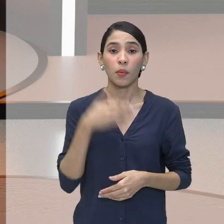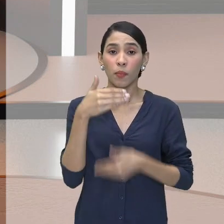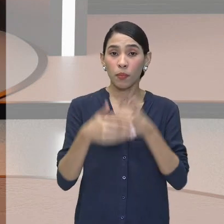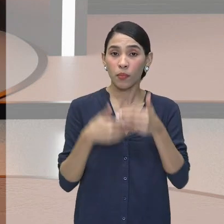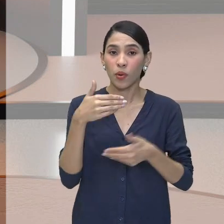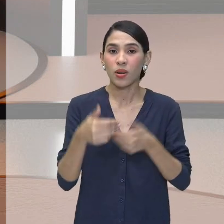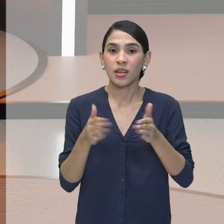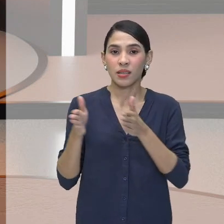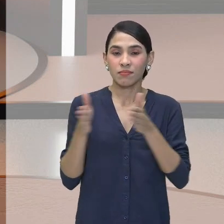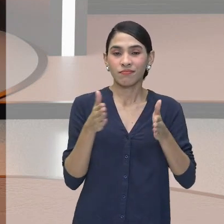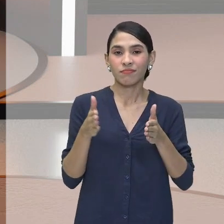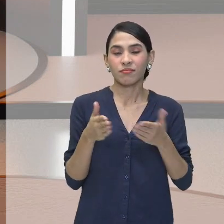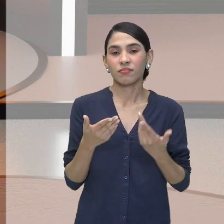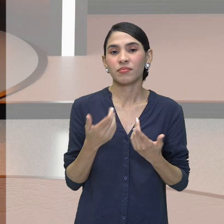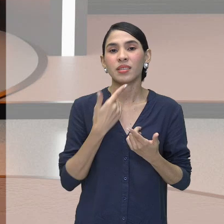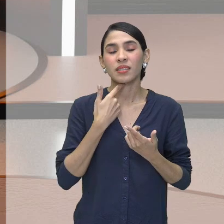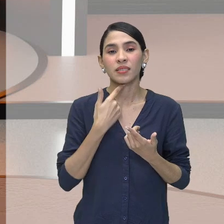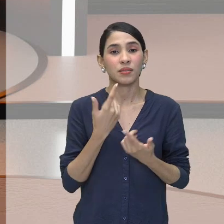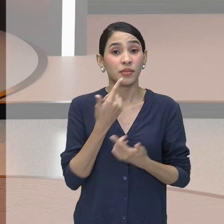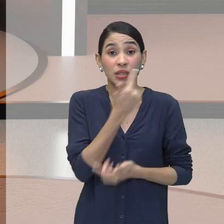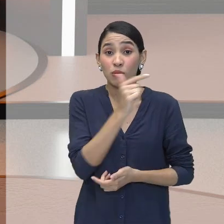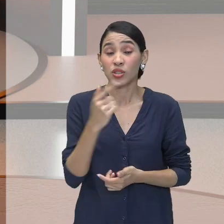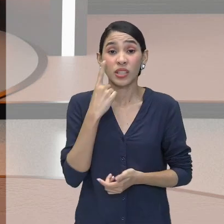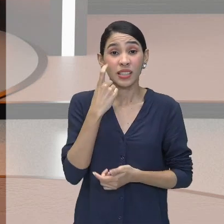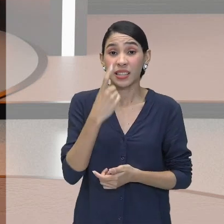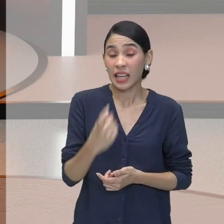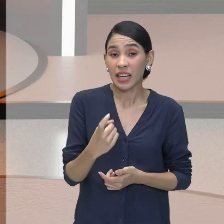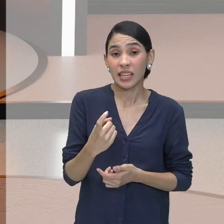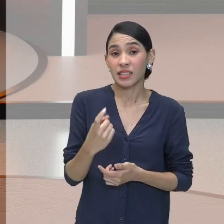longa insatisfação com os governantes.